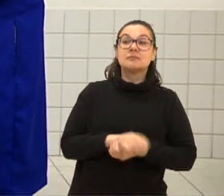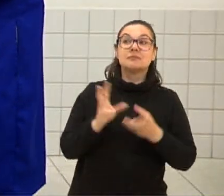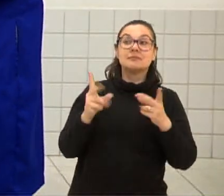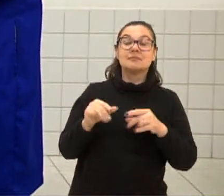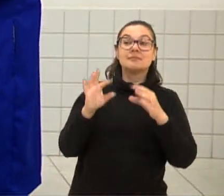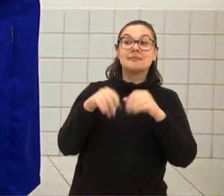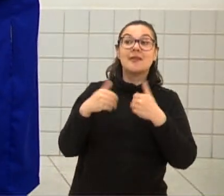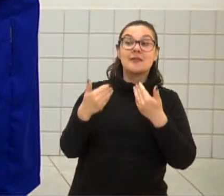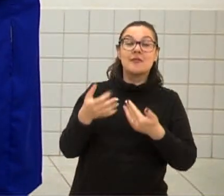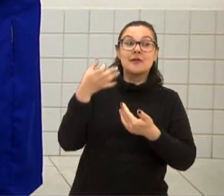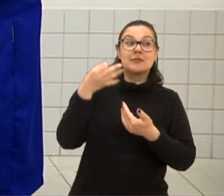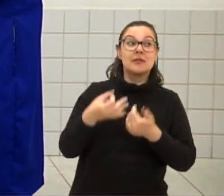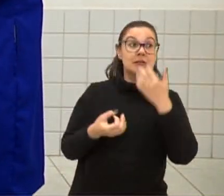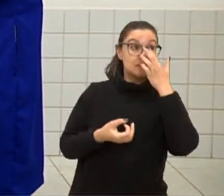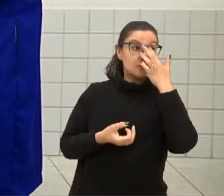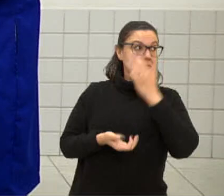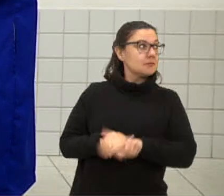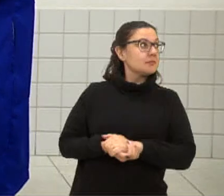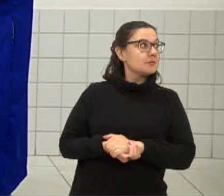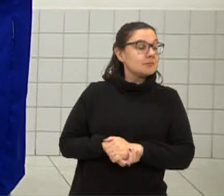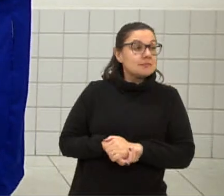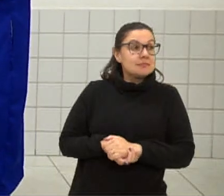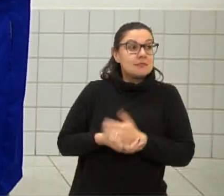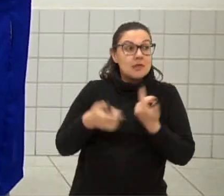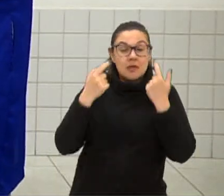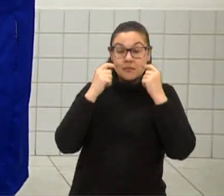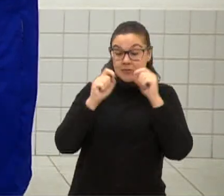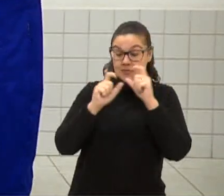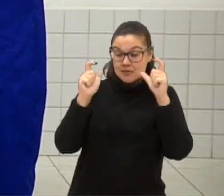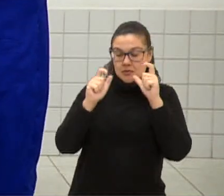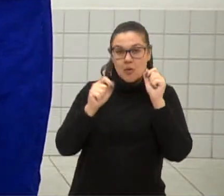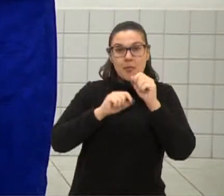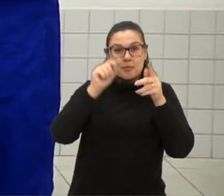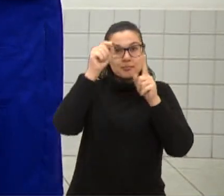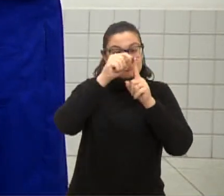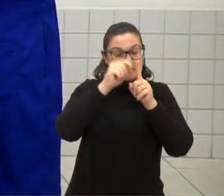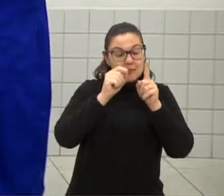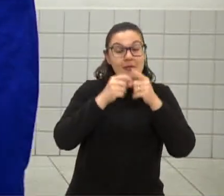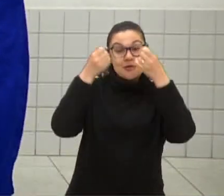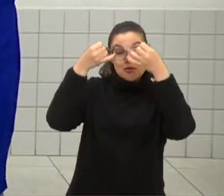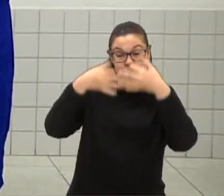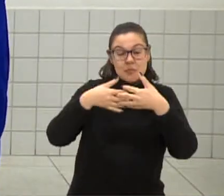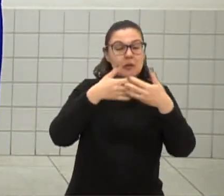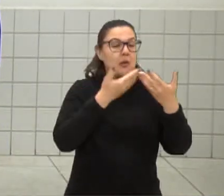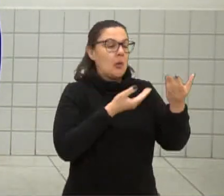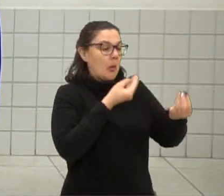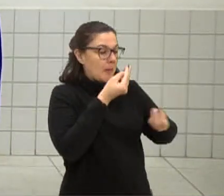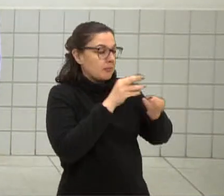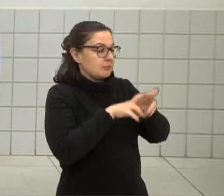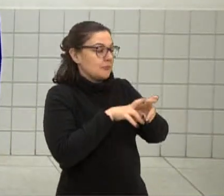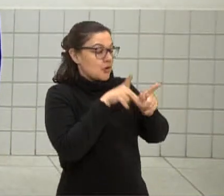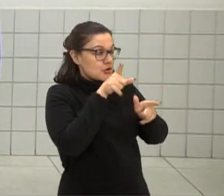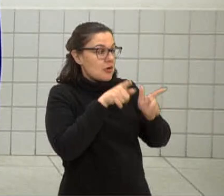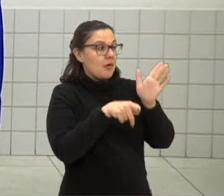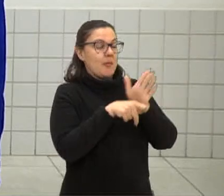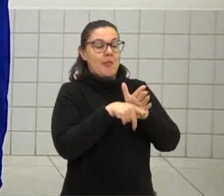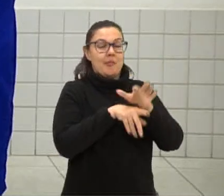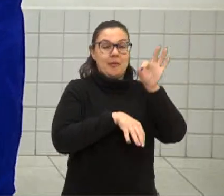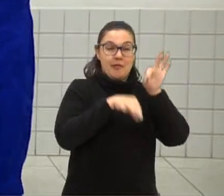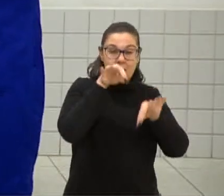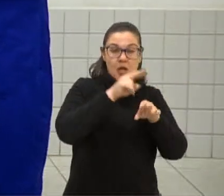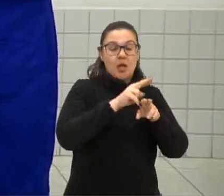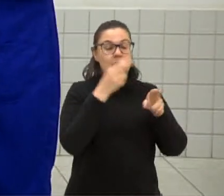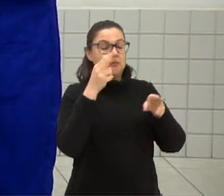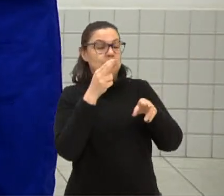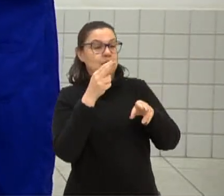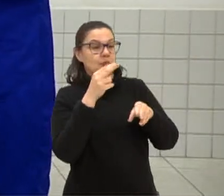Será que eles vão acertar essa? Olha, eles têm que prestar atenção nos detalhes que a gente falou, né? A diferença entre o radioteatro e a